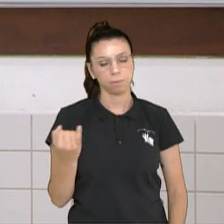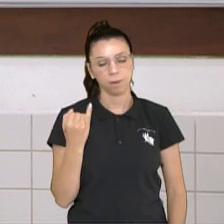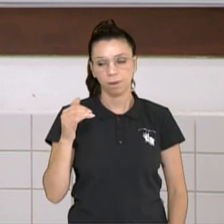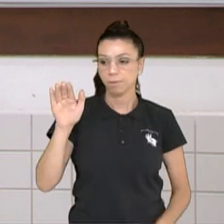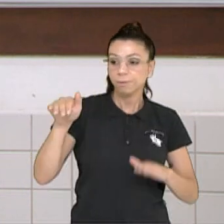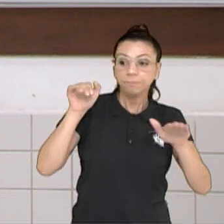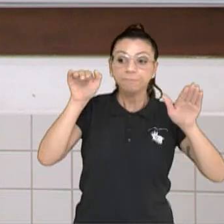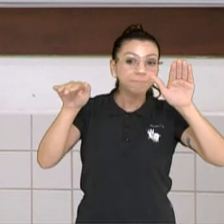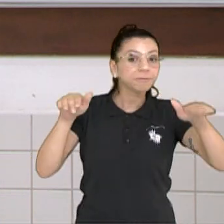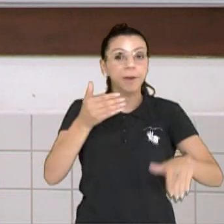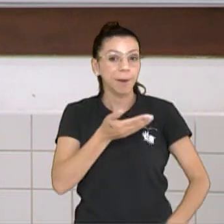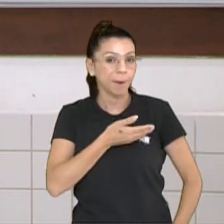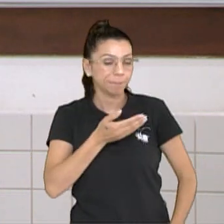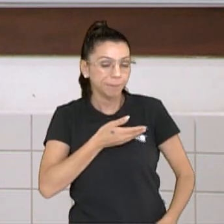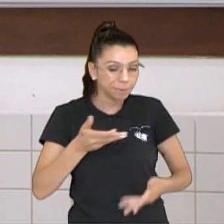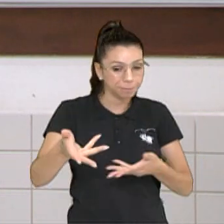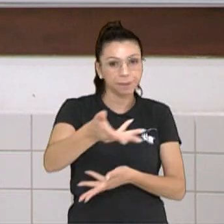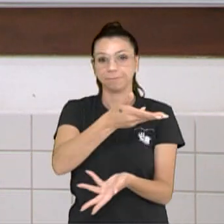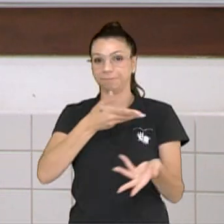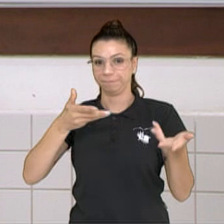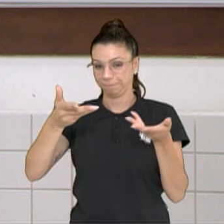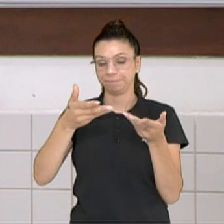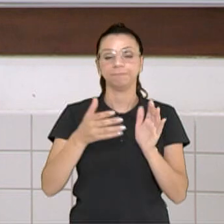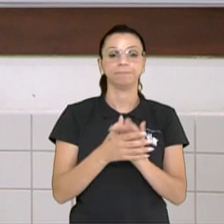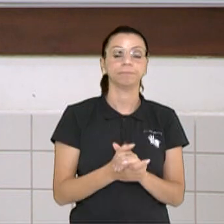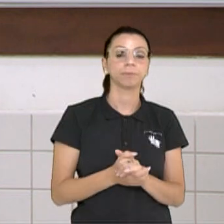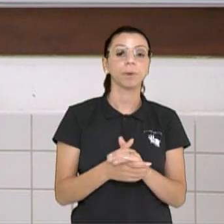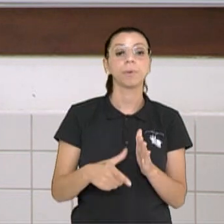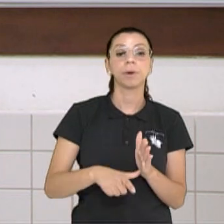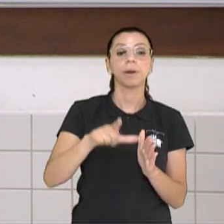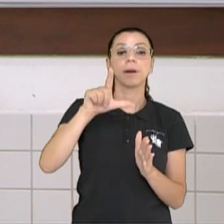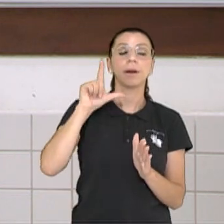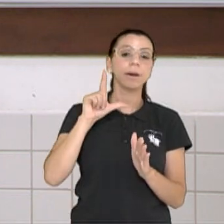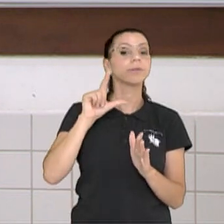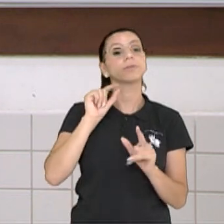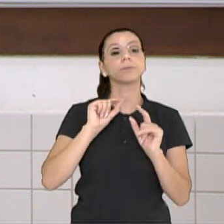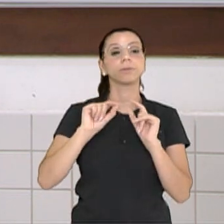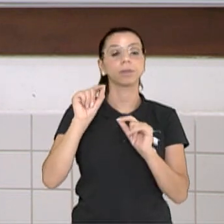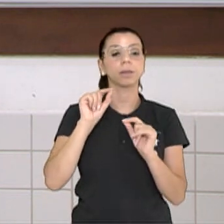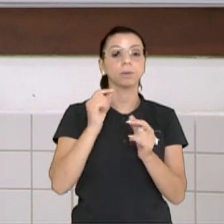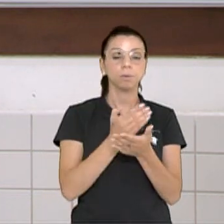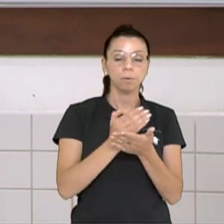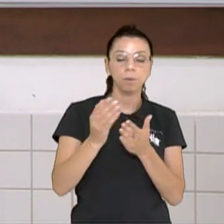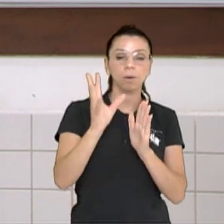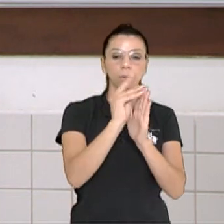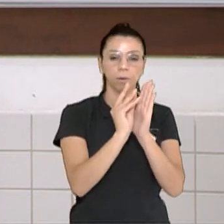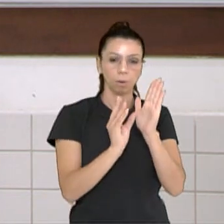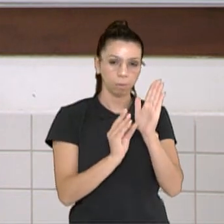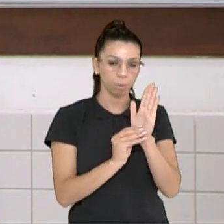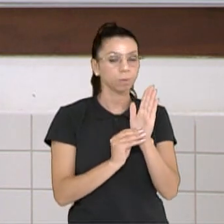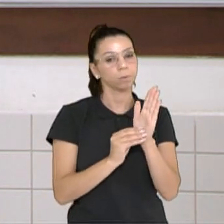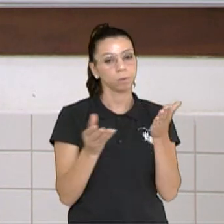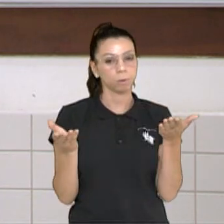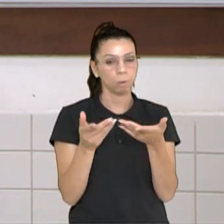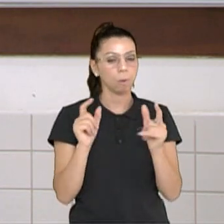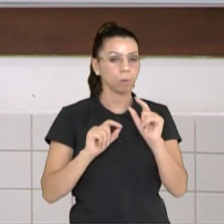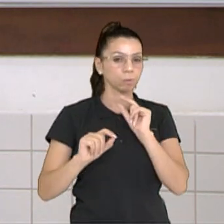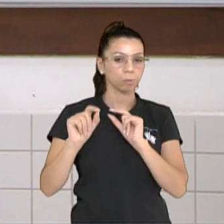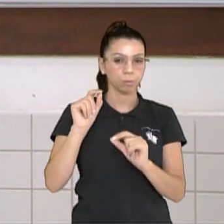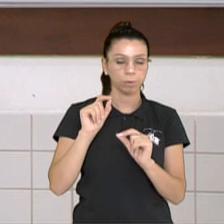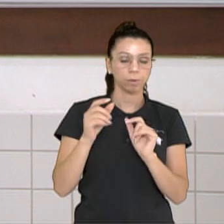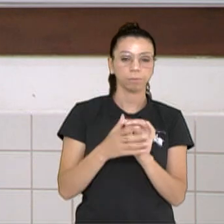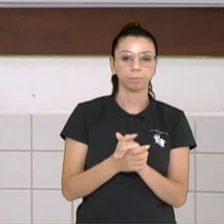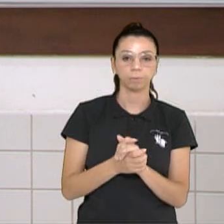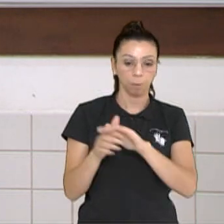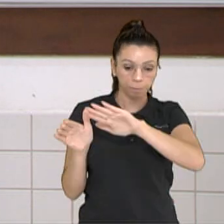para participar junto com vocês. Então, antes de começar o conteúdo de hoje, nós vamos relembrar aquilo que foi dado na última aula. Nós